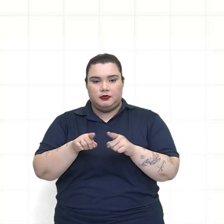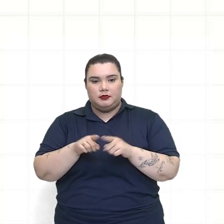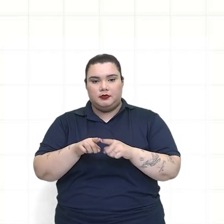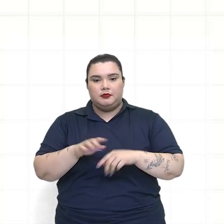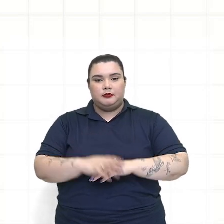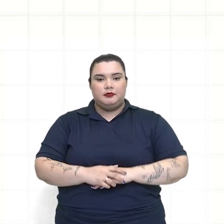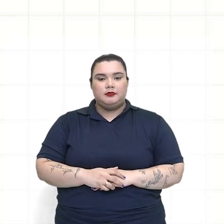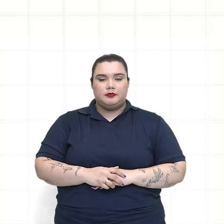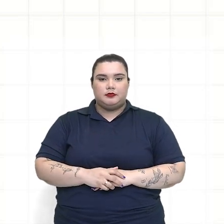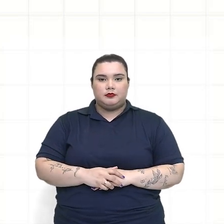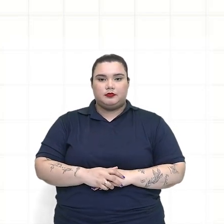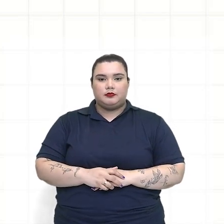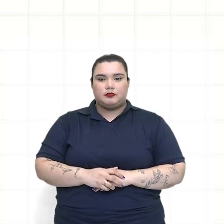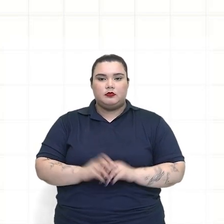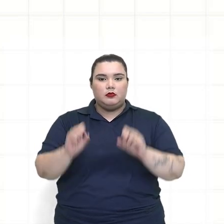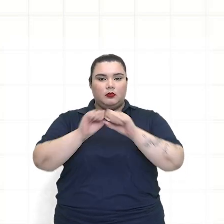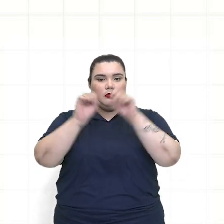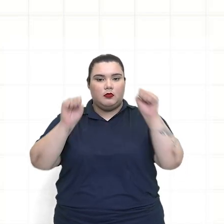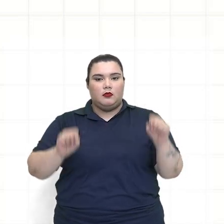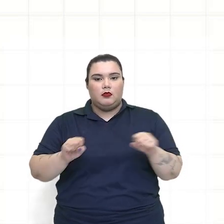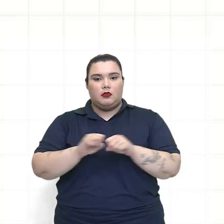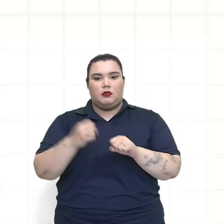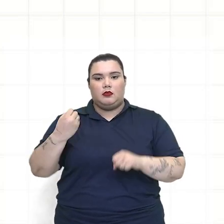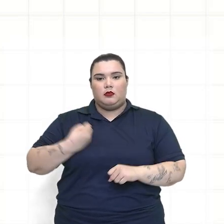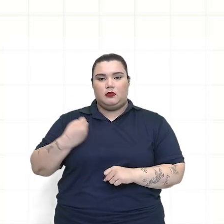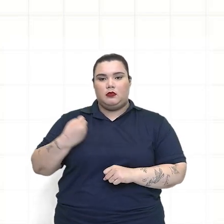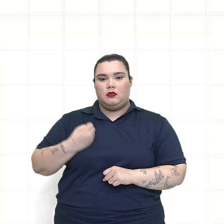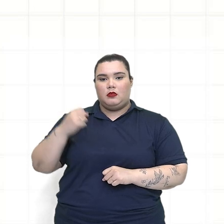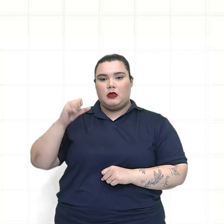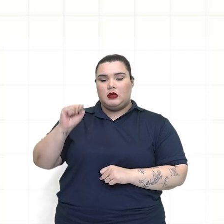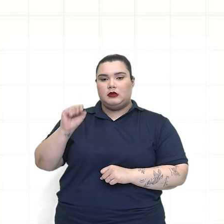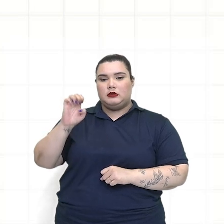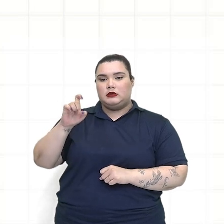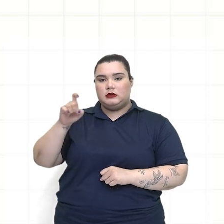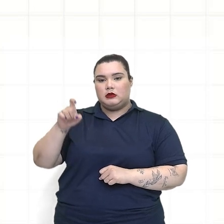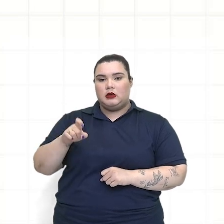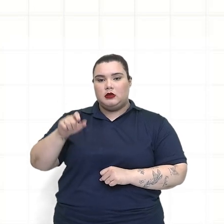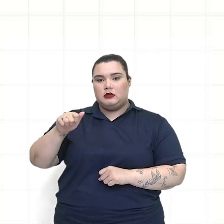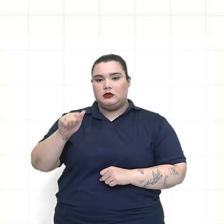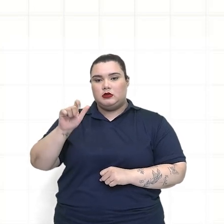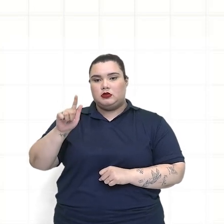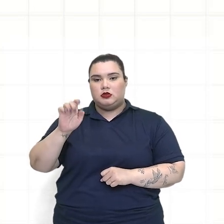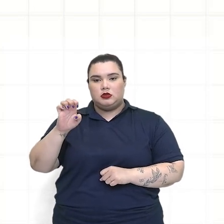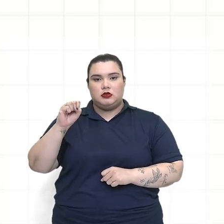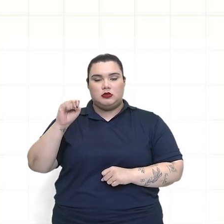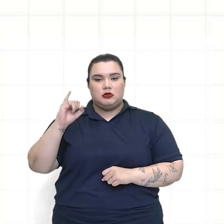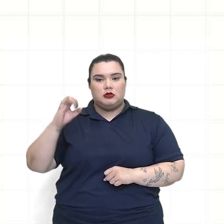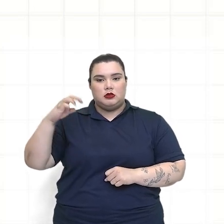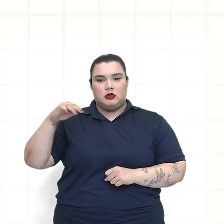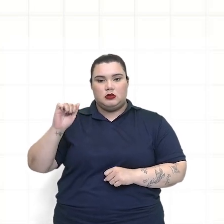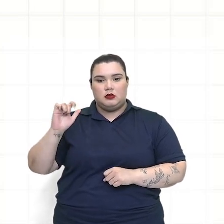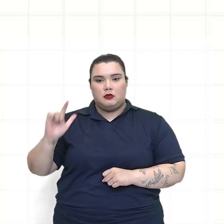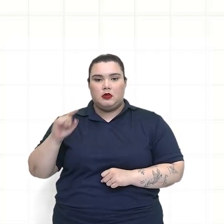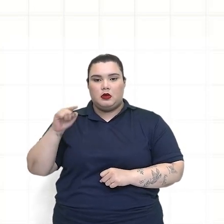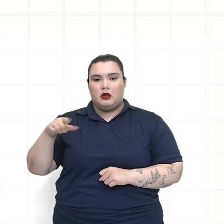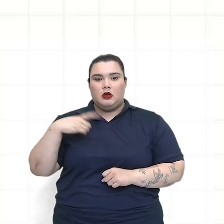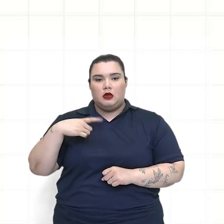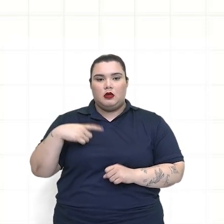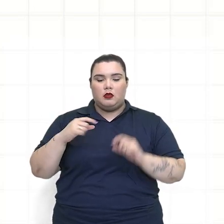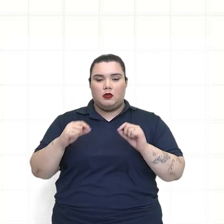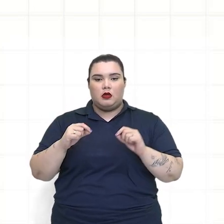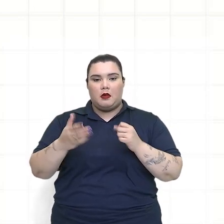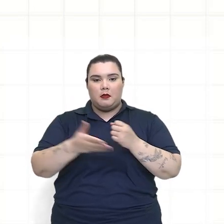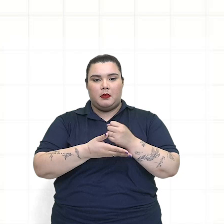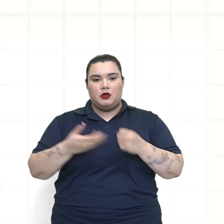certo? Que é o sistema de numeração sexagesimal. Esse sistema, pessoal, ele é baseado no